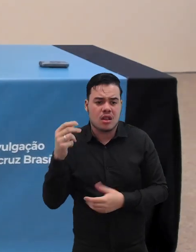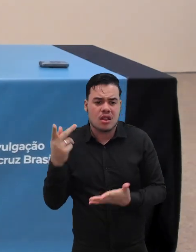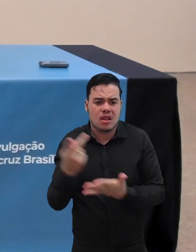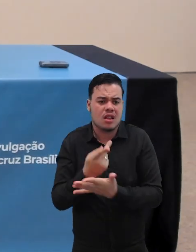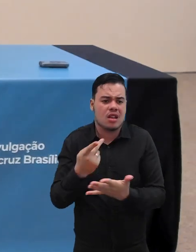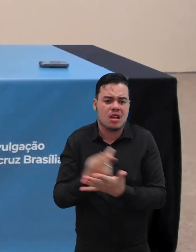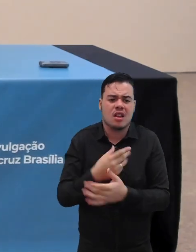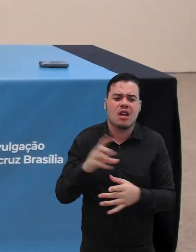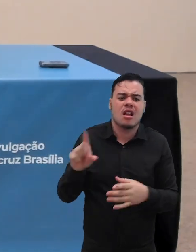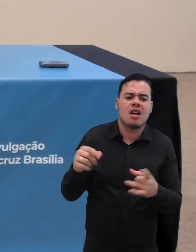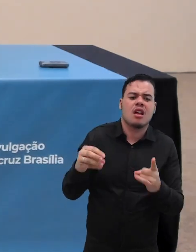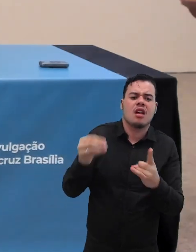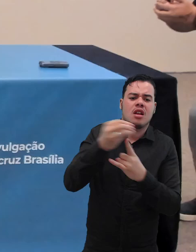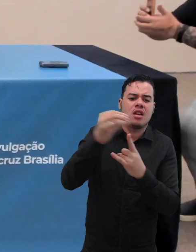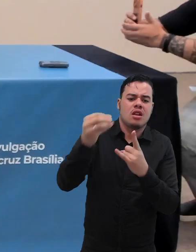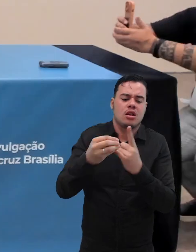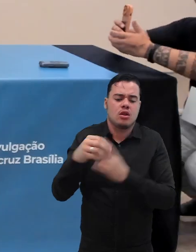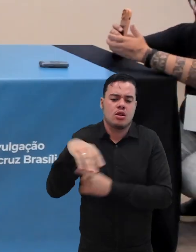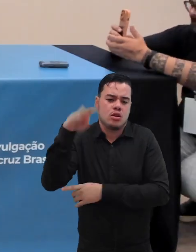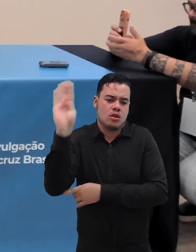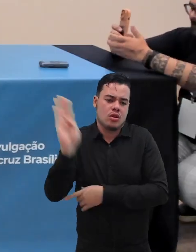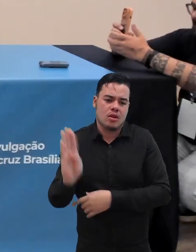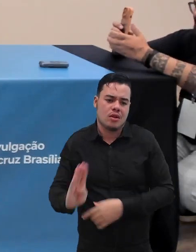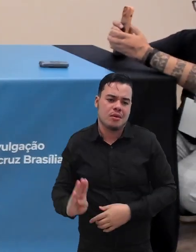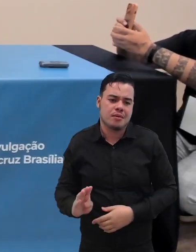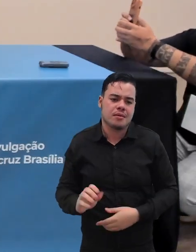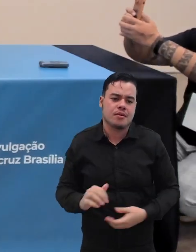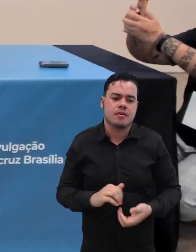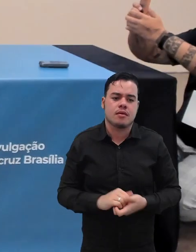das instituições brasileiras mais